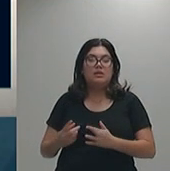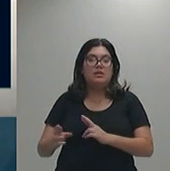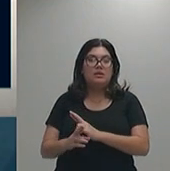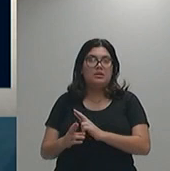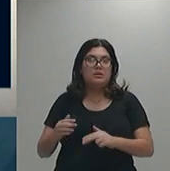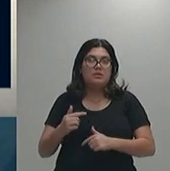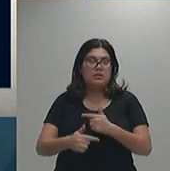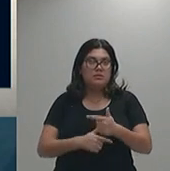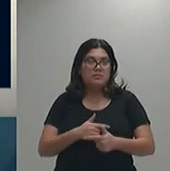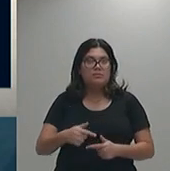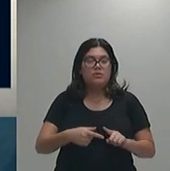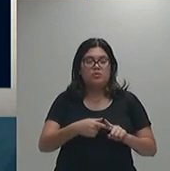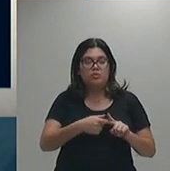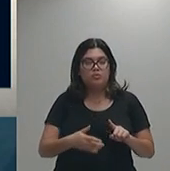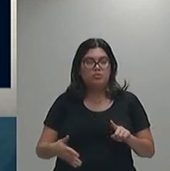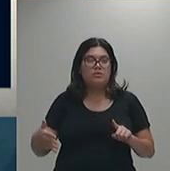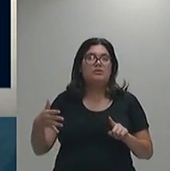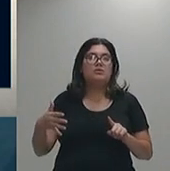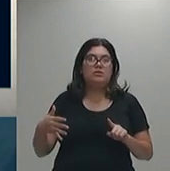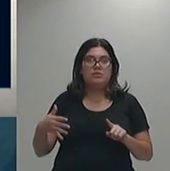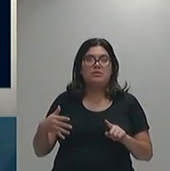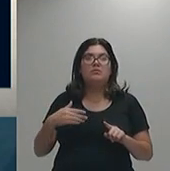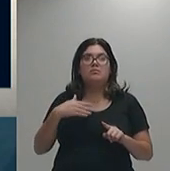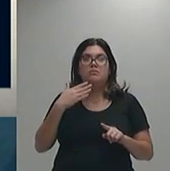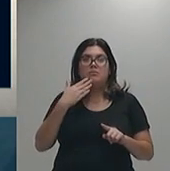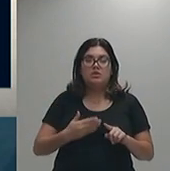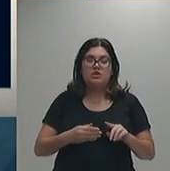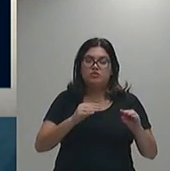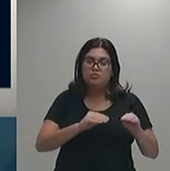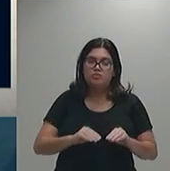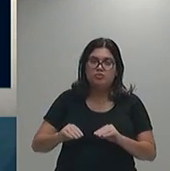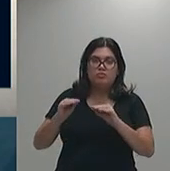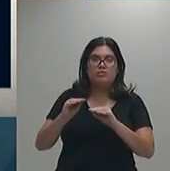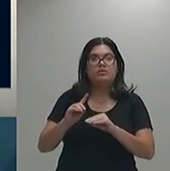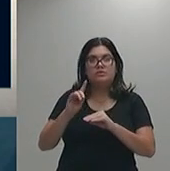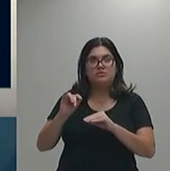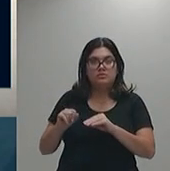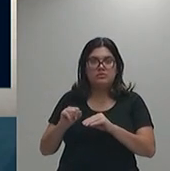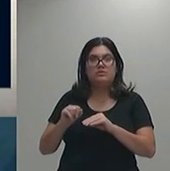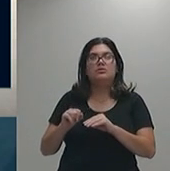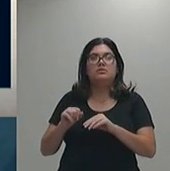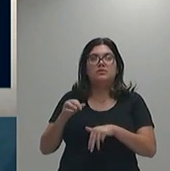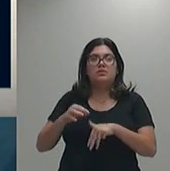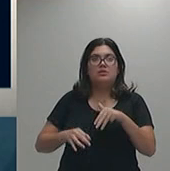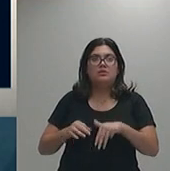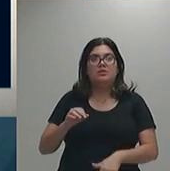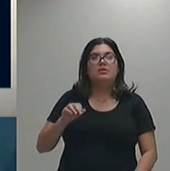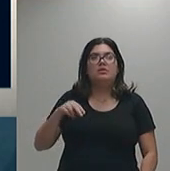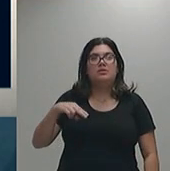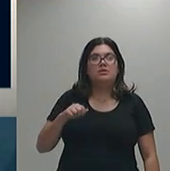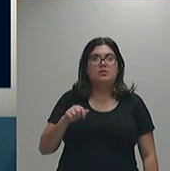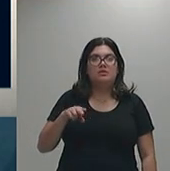todo período reclamado pediu Vista antecipada a ministra Nancy andrighi que tem a palavra é